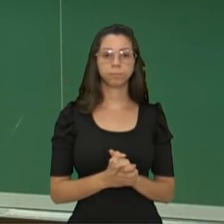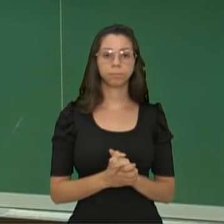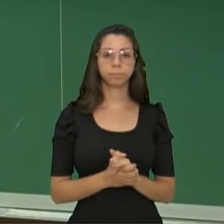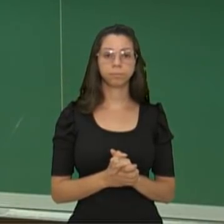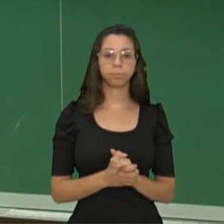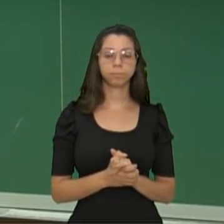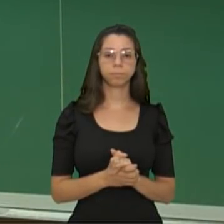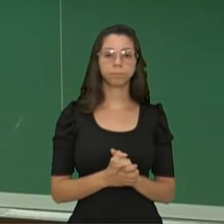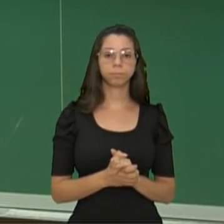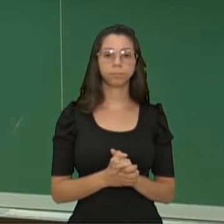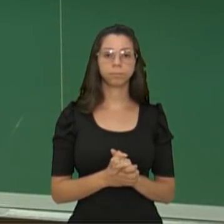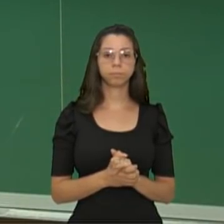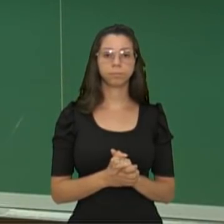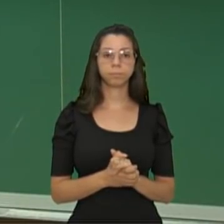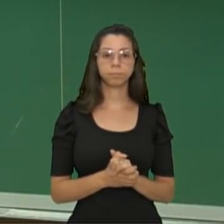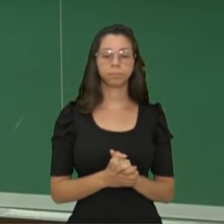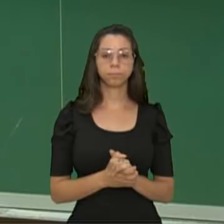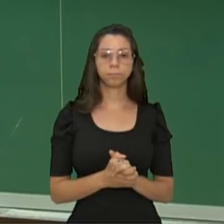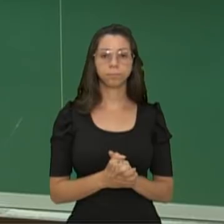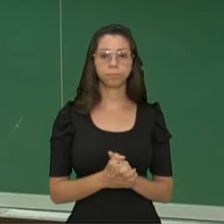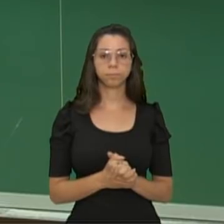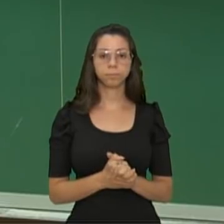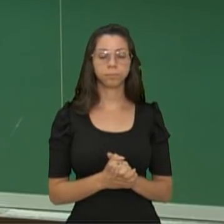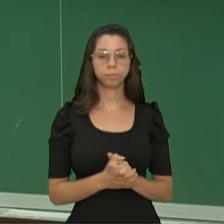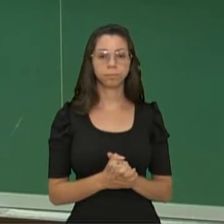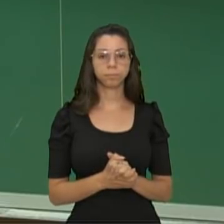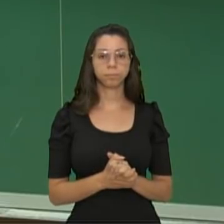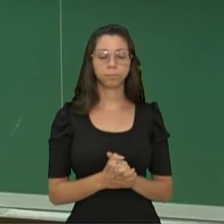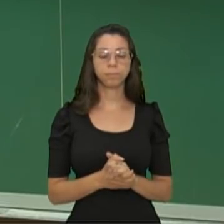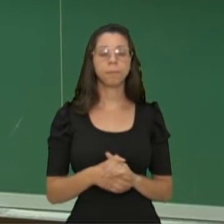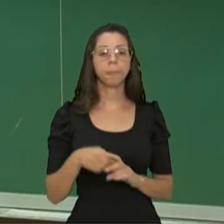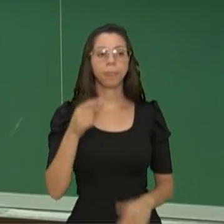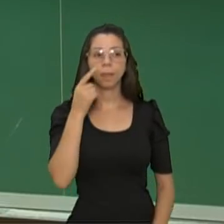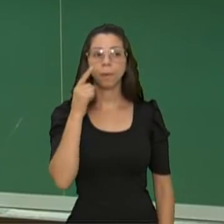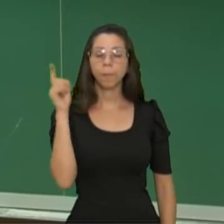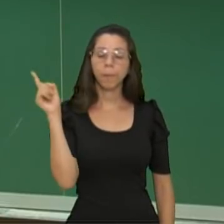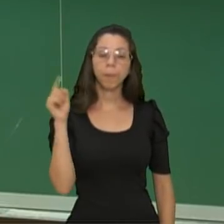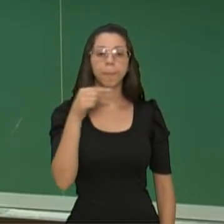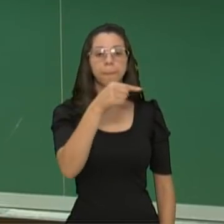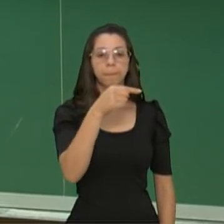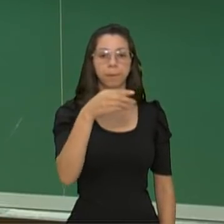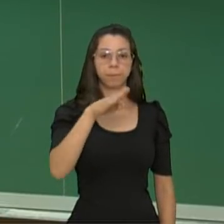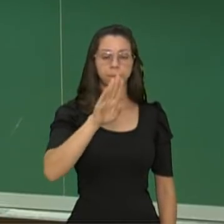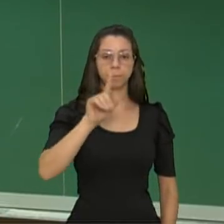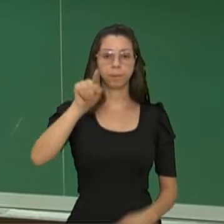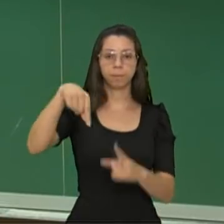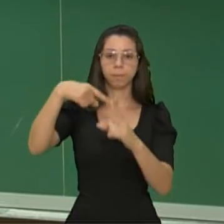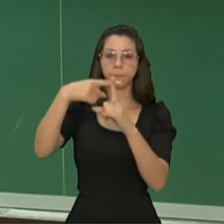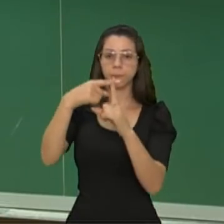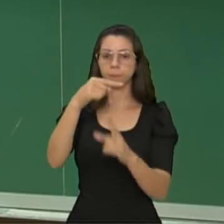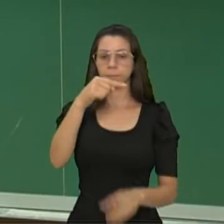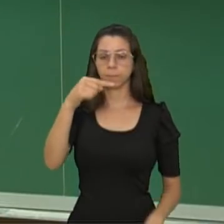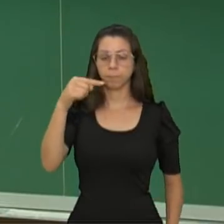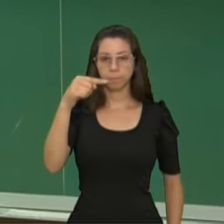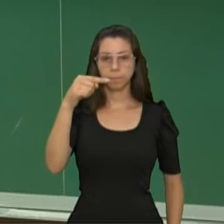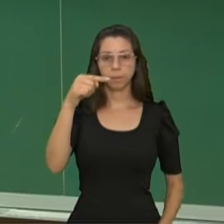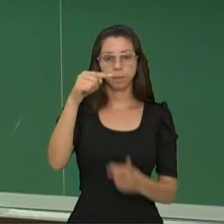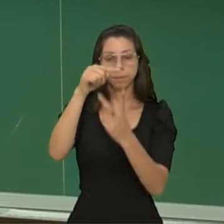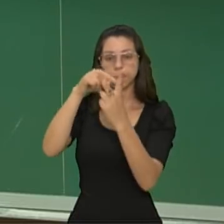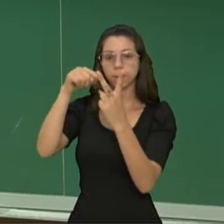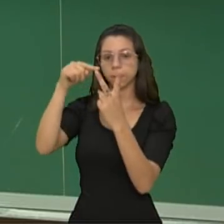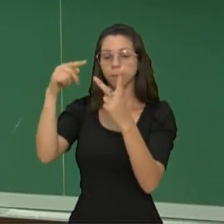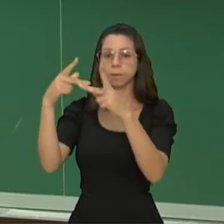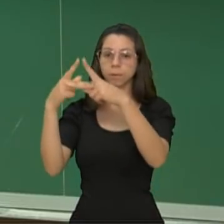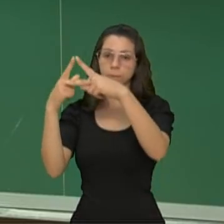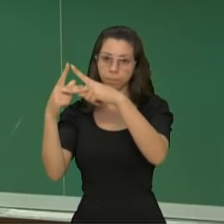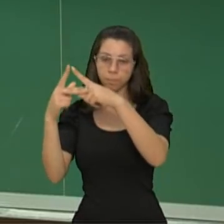b mais ou menos a raiz quadrada de delta, dividido por 2 vezes o A.